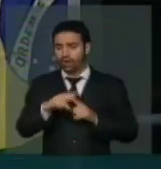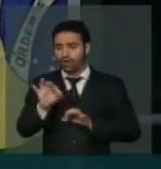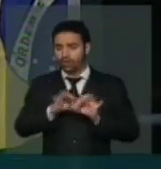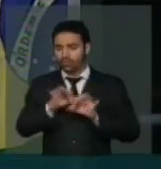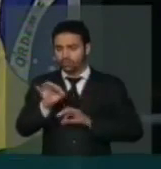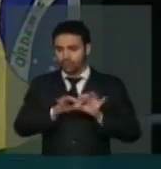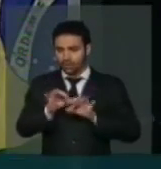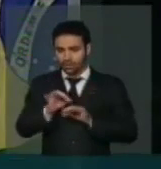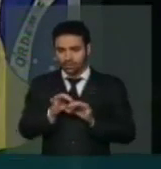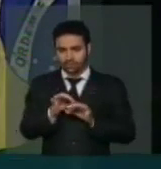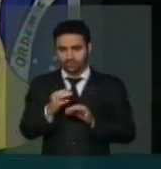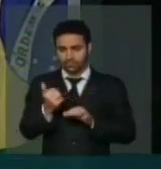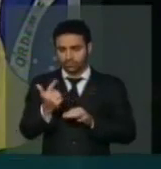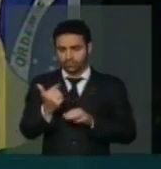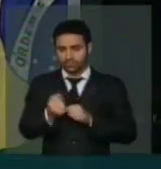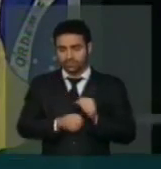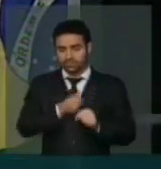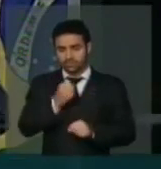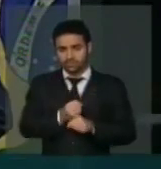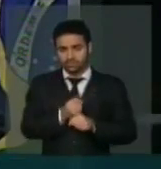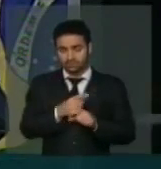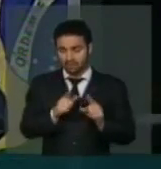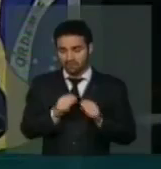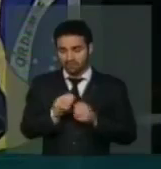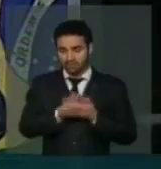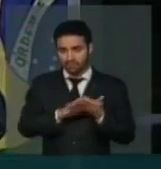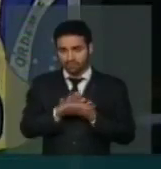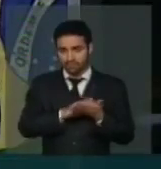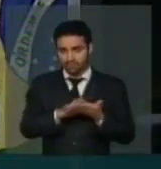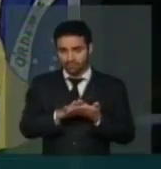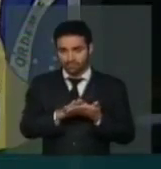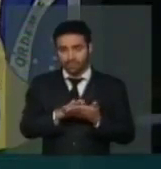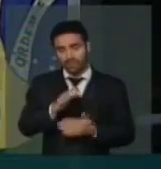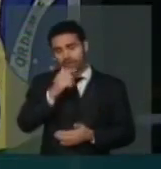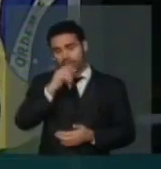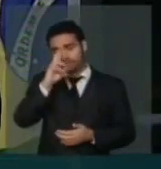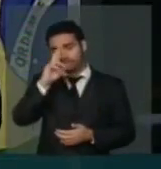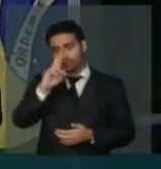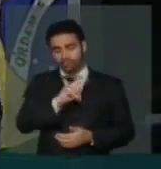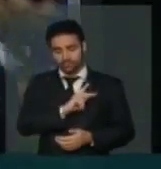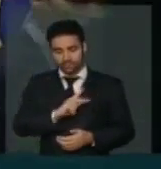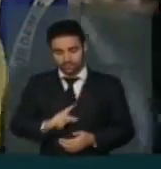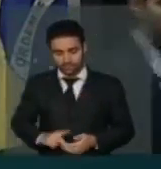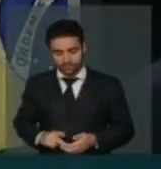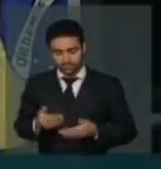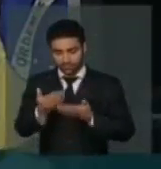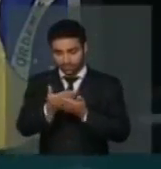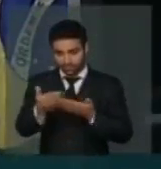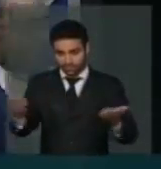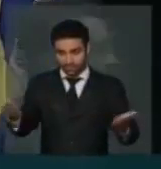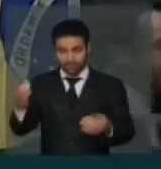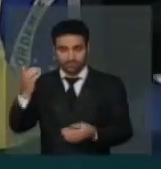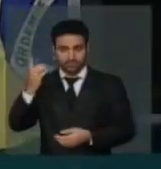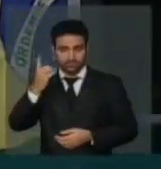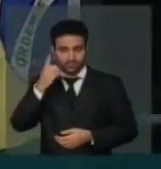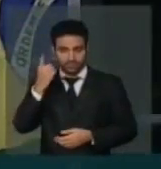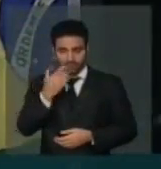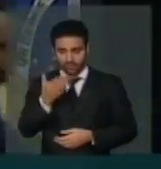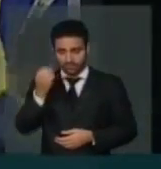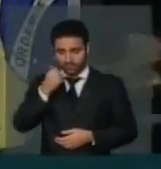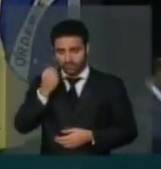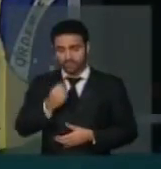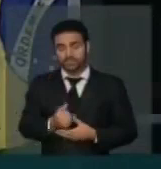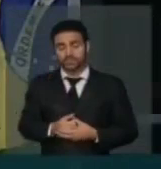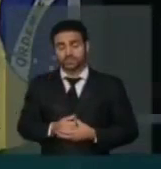nesses 12 anos? Senhor presidente, senhoras e senhores congressistas,